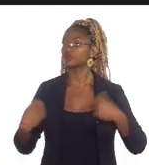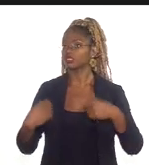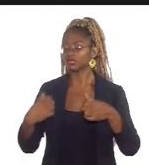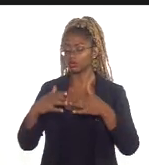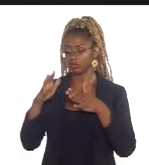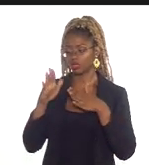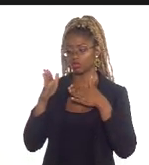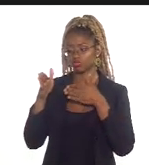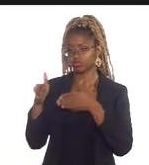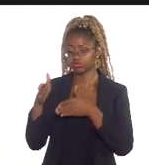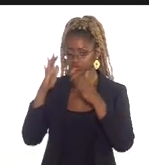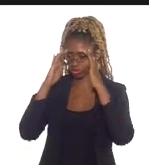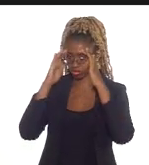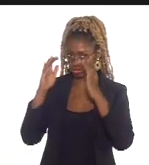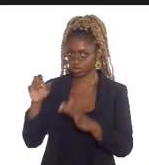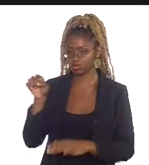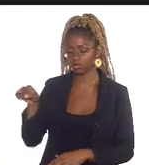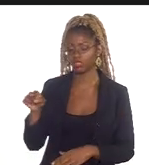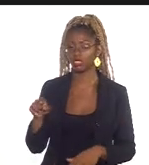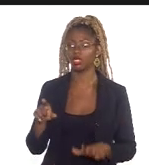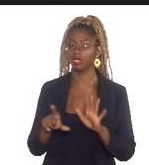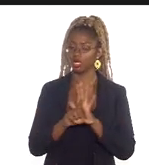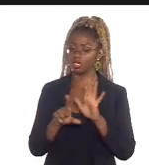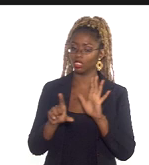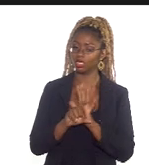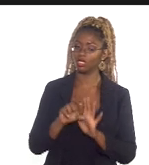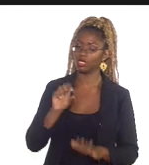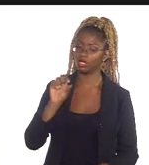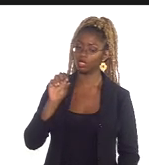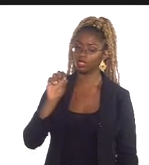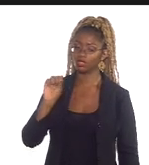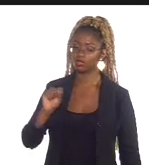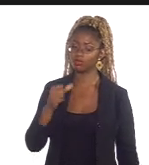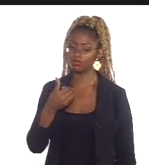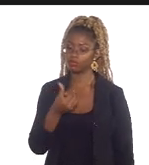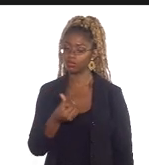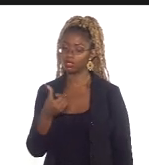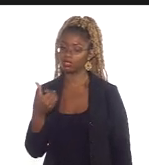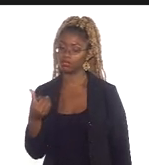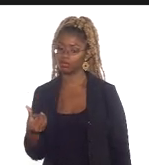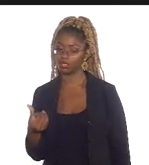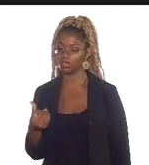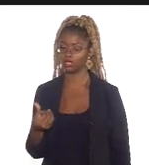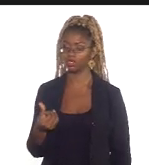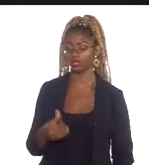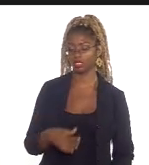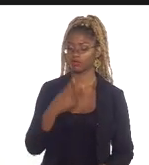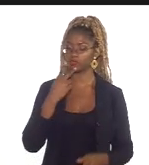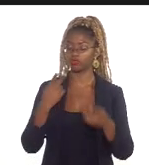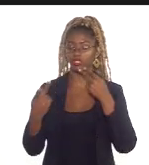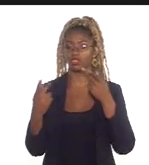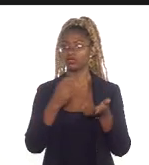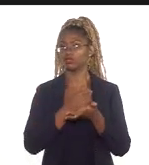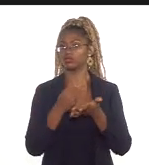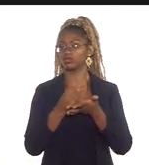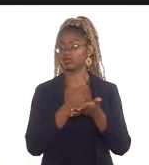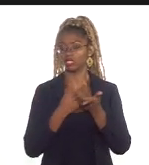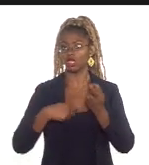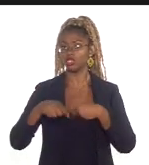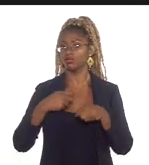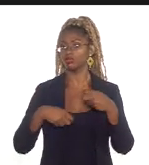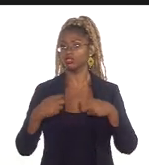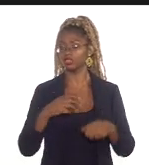lei 8666, que rege aí as licitações, contratações e convênios da administração